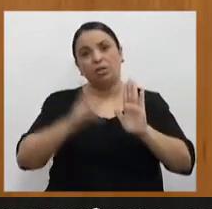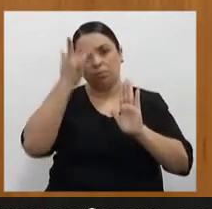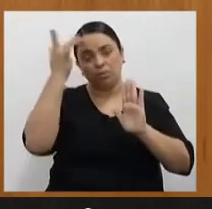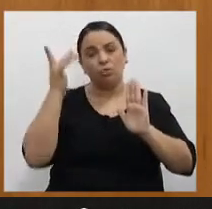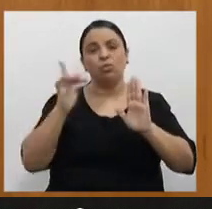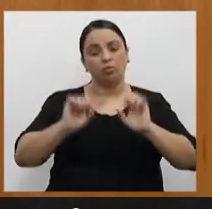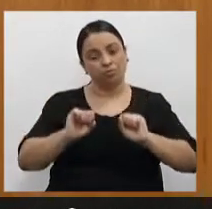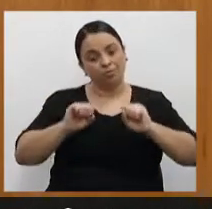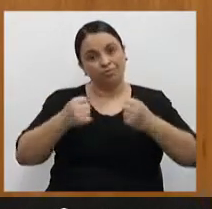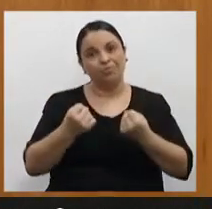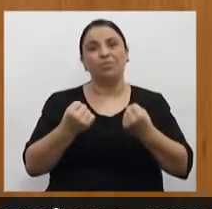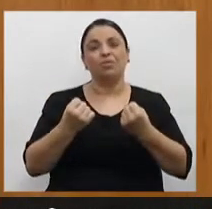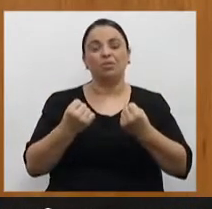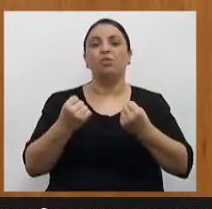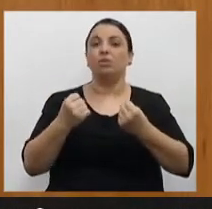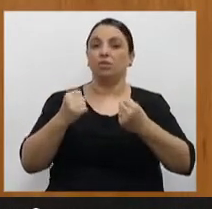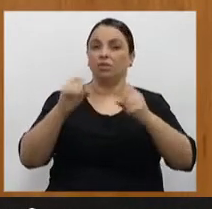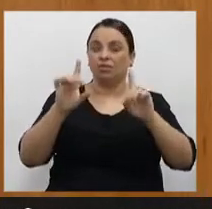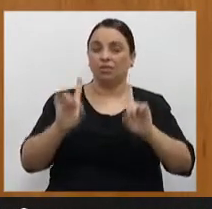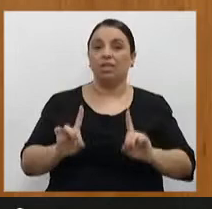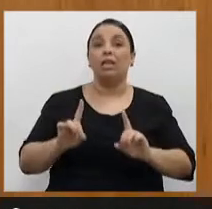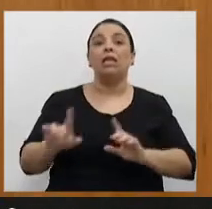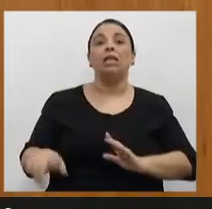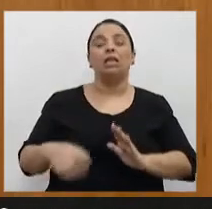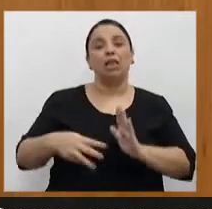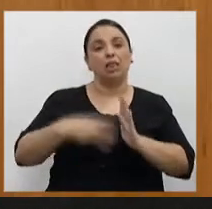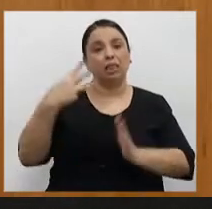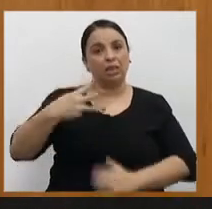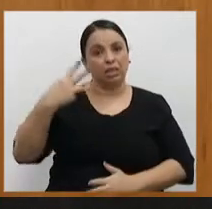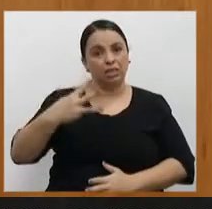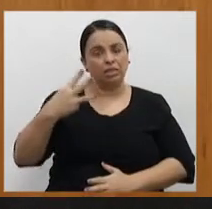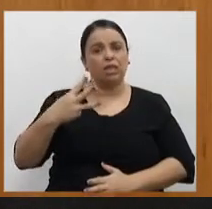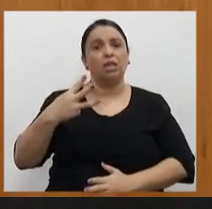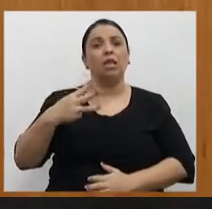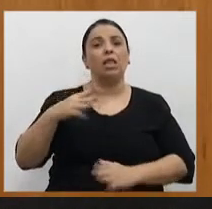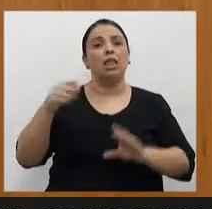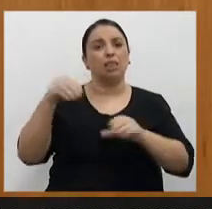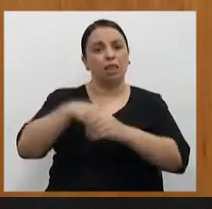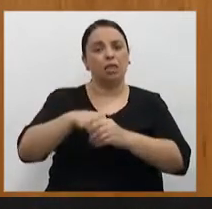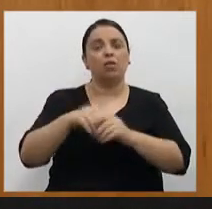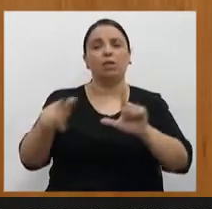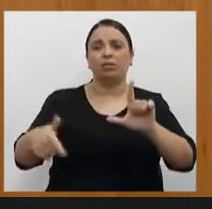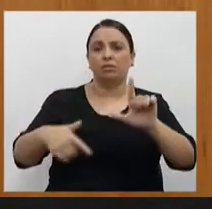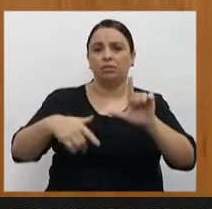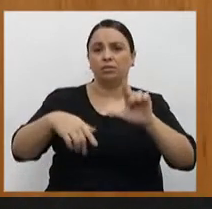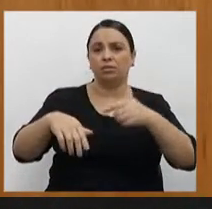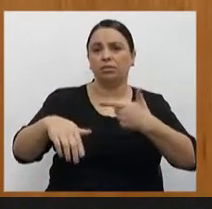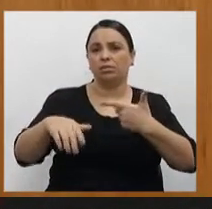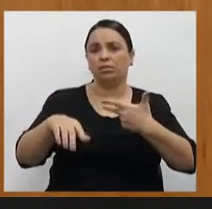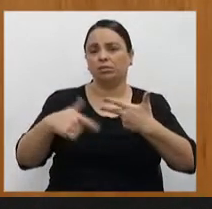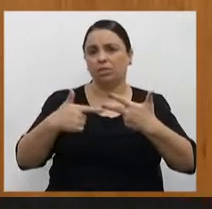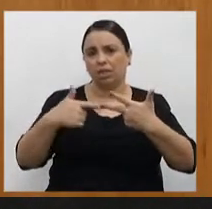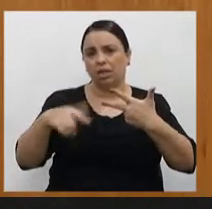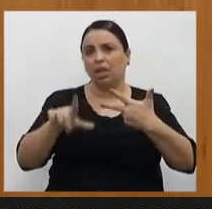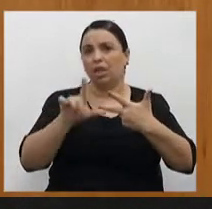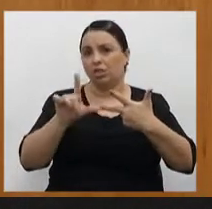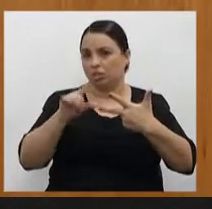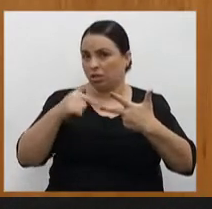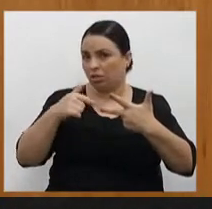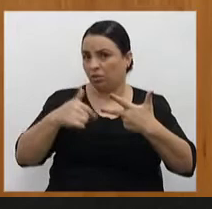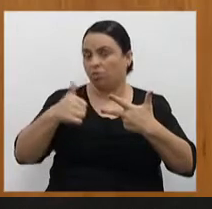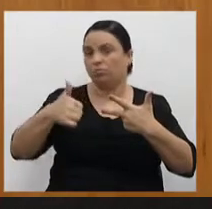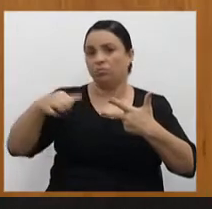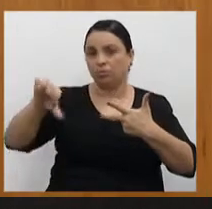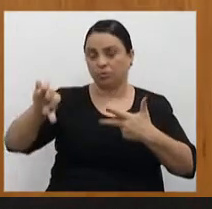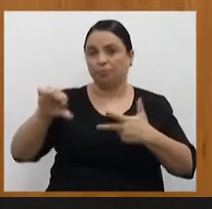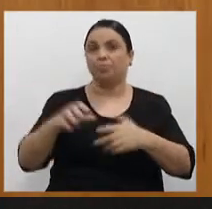legislativa ordinária da 19ª Legislatura. A presidência, nos termos regimentais, dispensa a leitura da ata